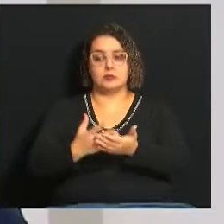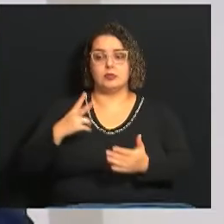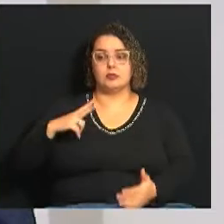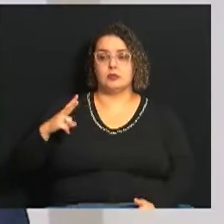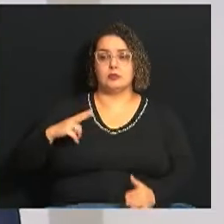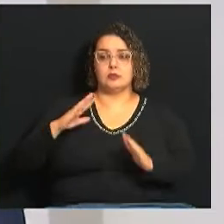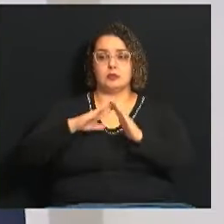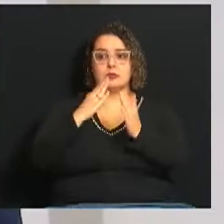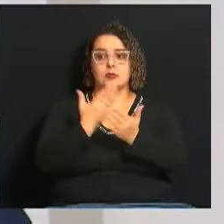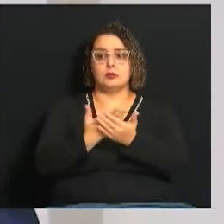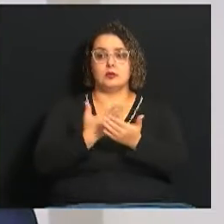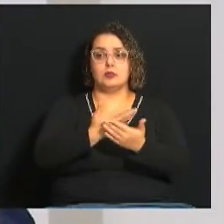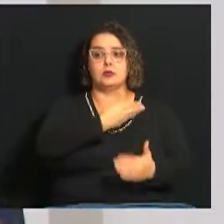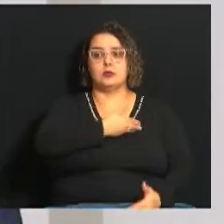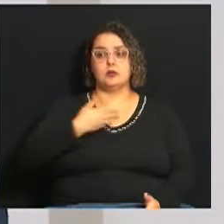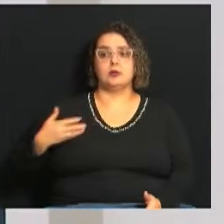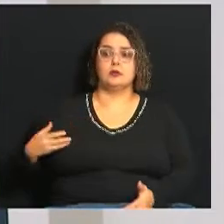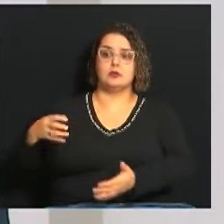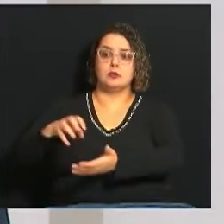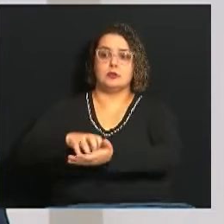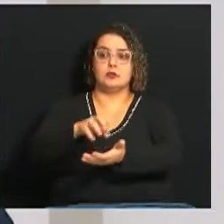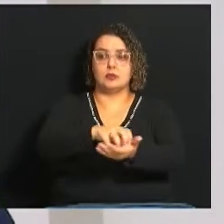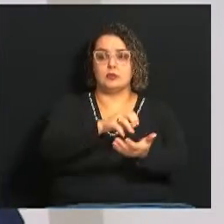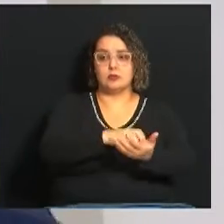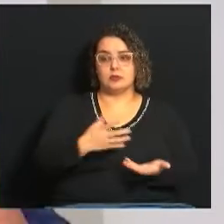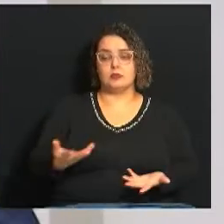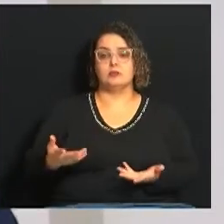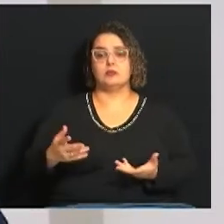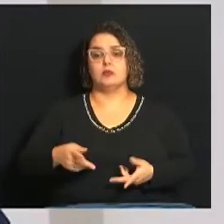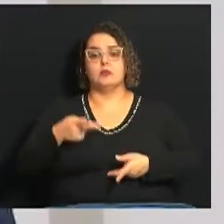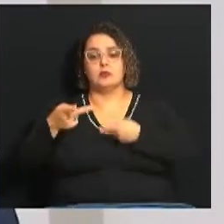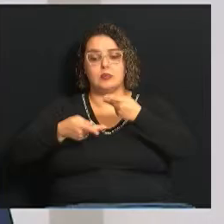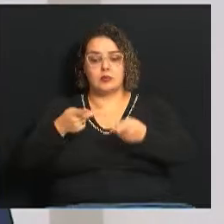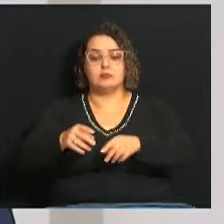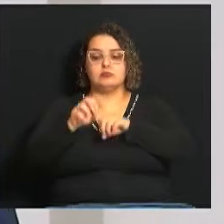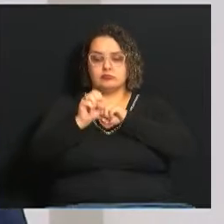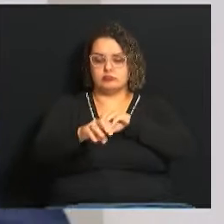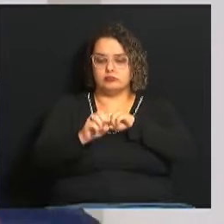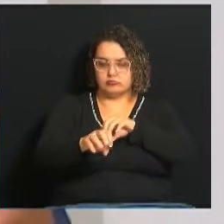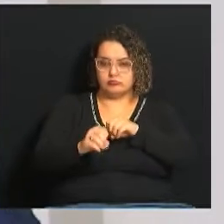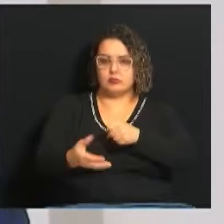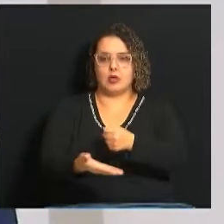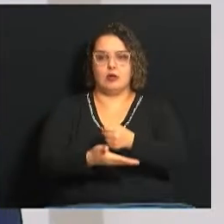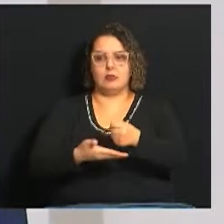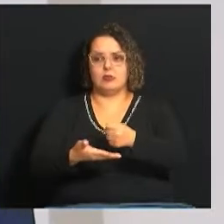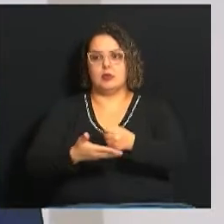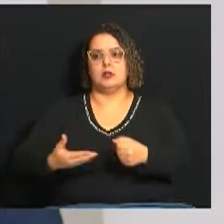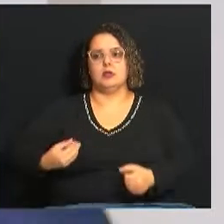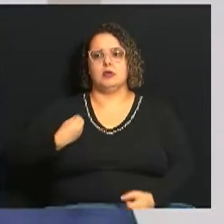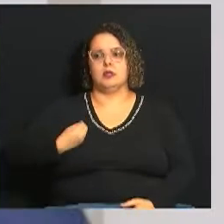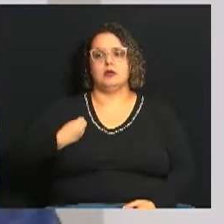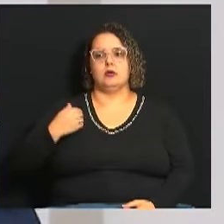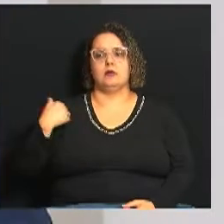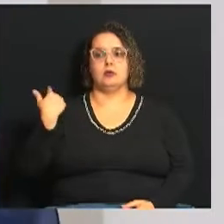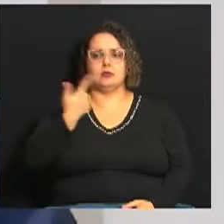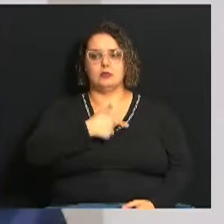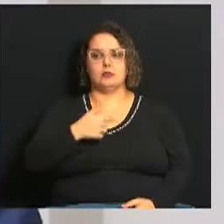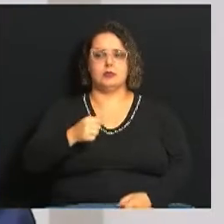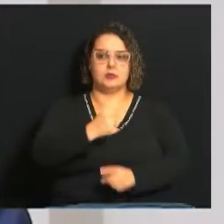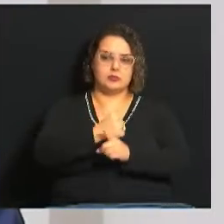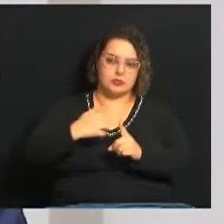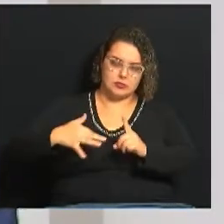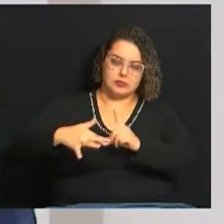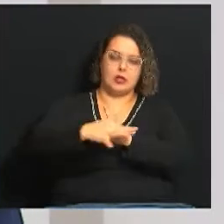e nas ONGs também, né? Eu falo, luto sempre pela educação, falo que a educação é a base da vida, é a base da nossa sociedade. Então a gente trazendo